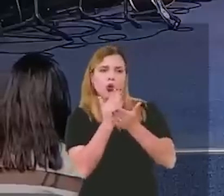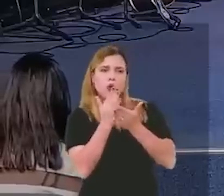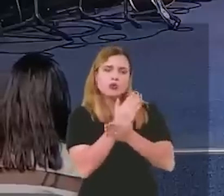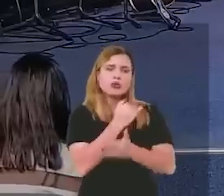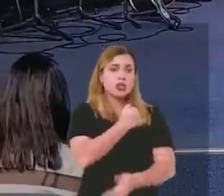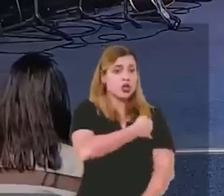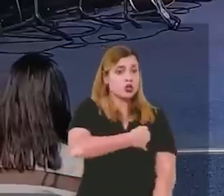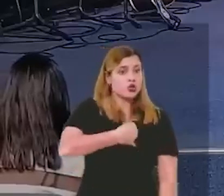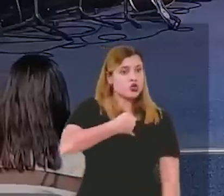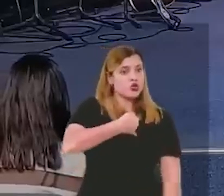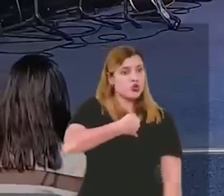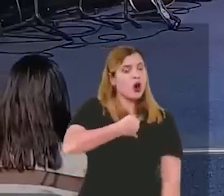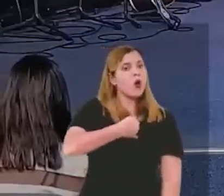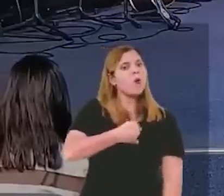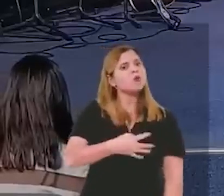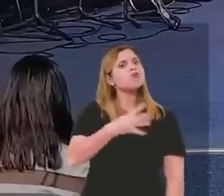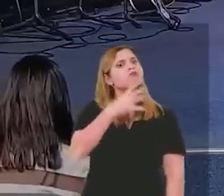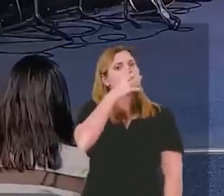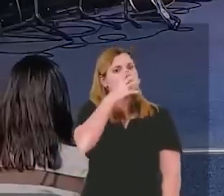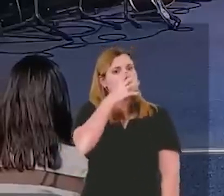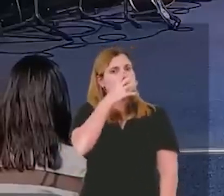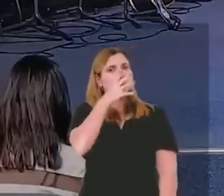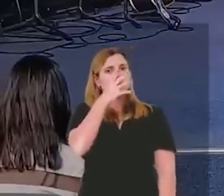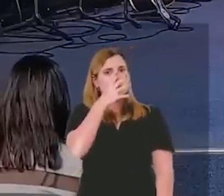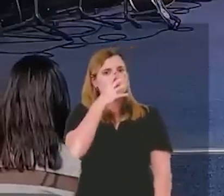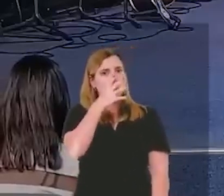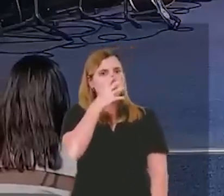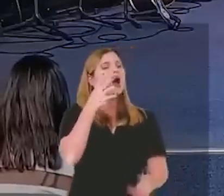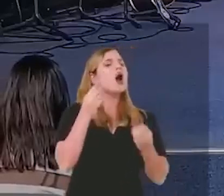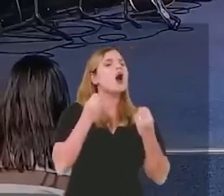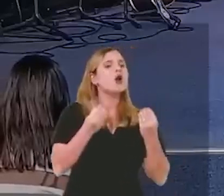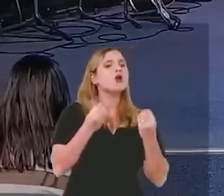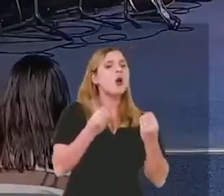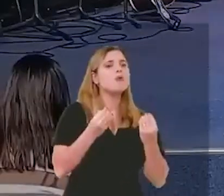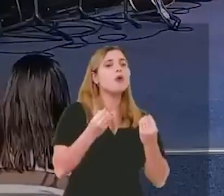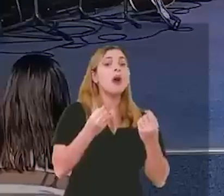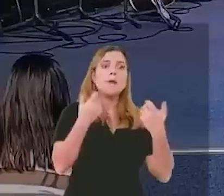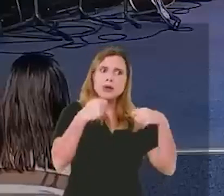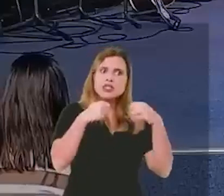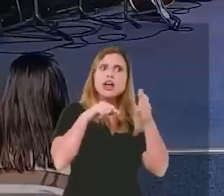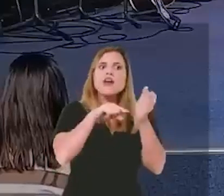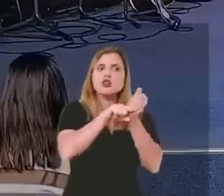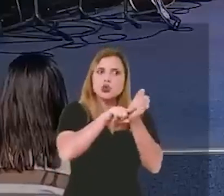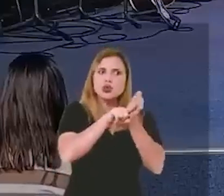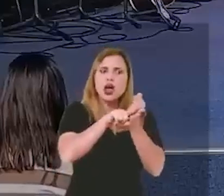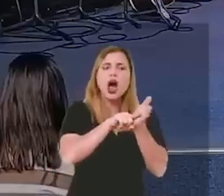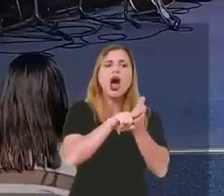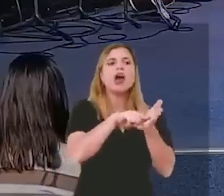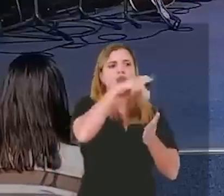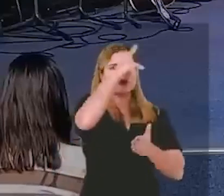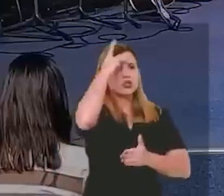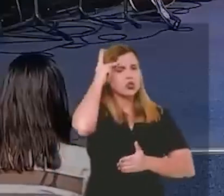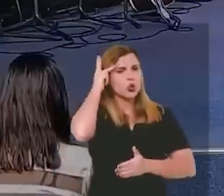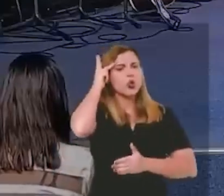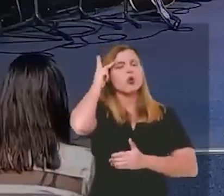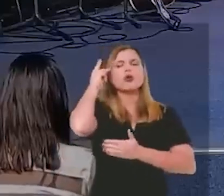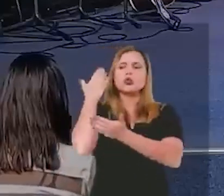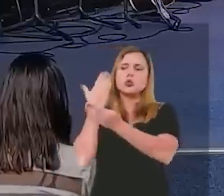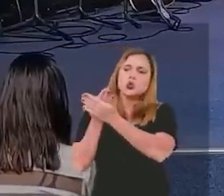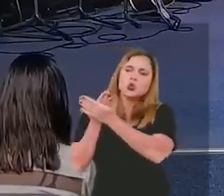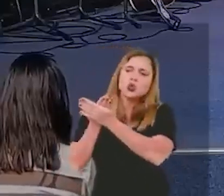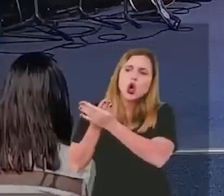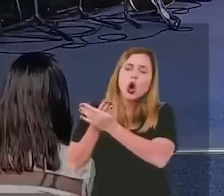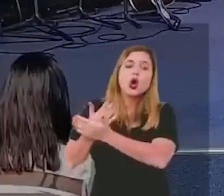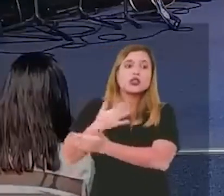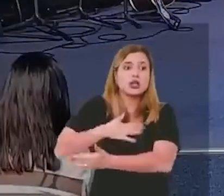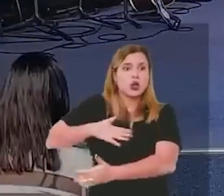João é tão impressionante que deveria ser inclusive matéria de estudo dos especialistas, quem gosta